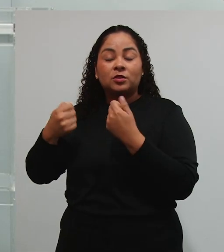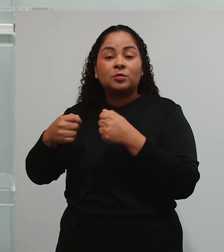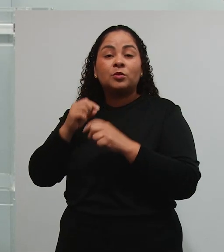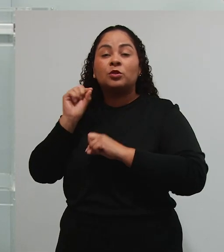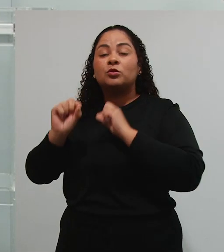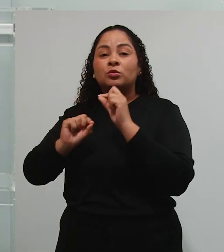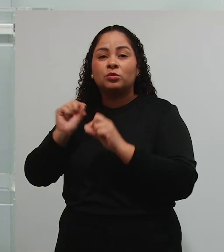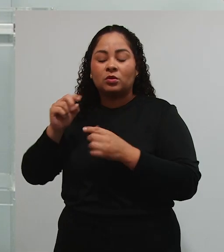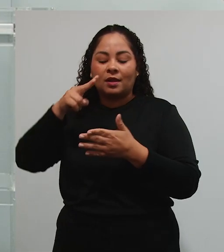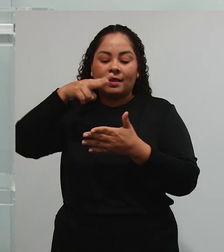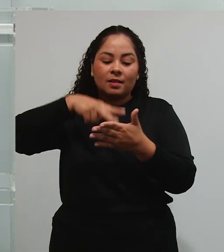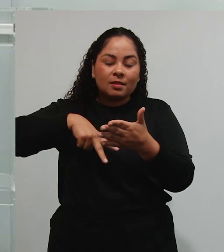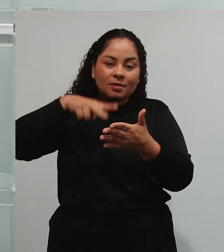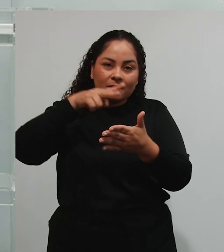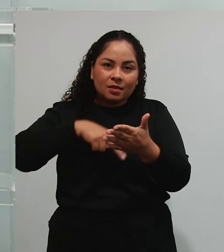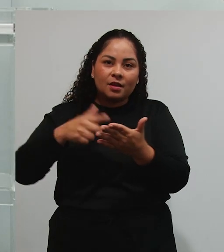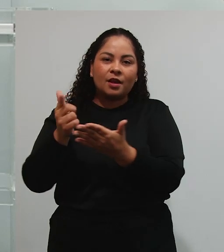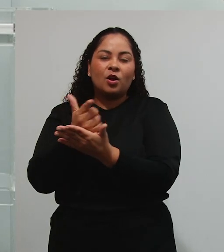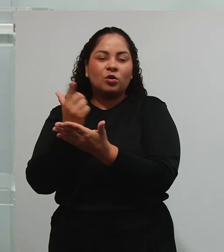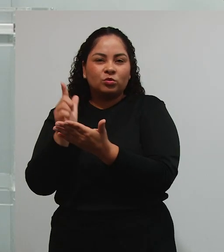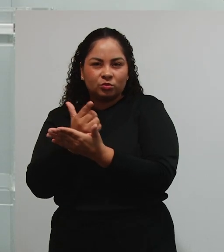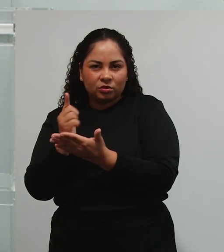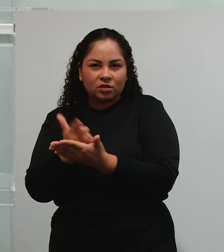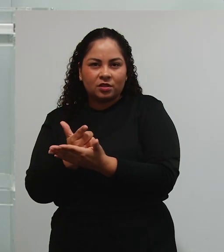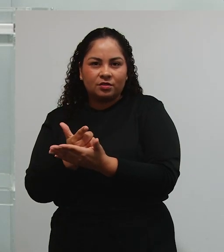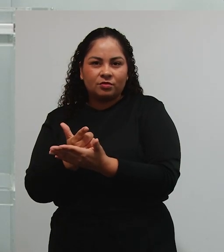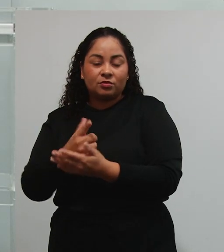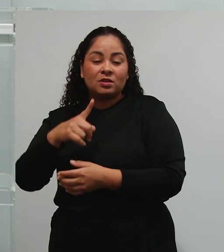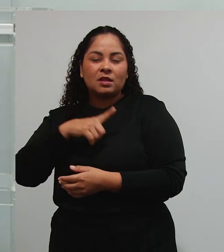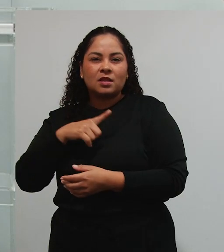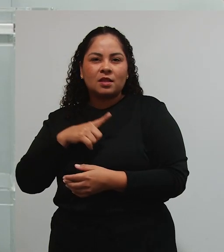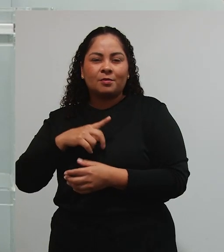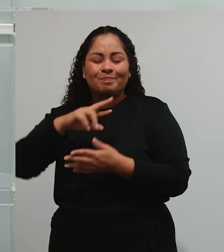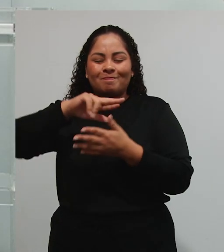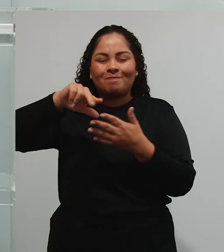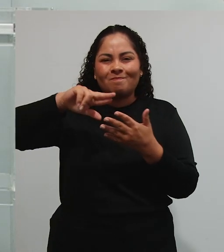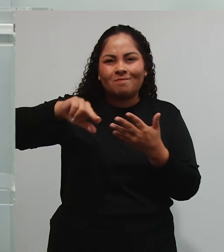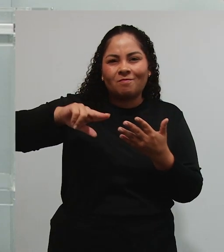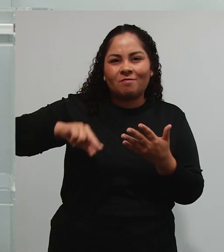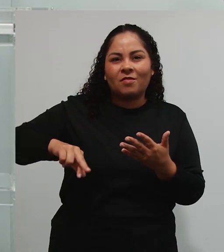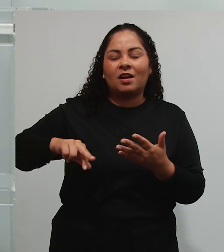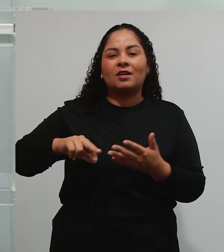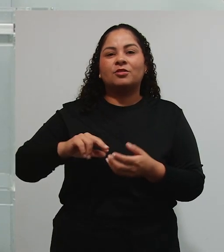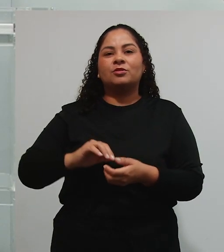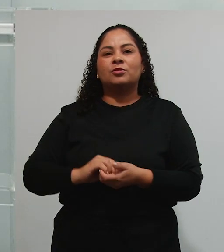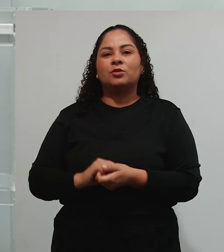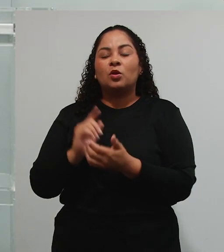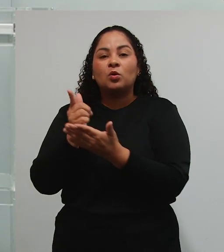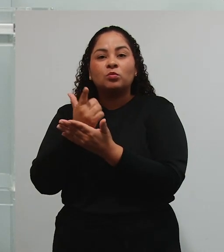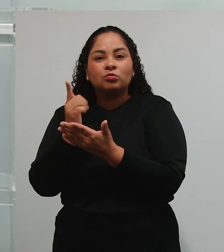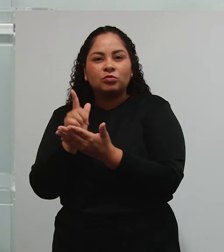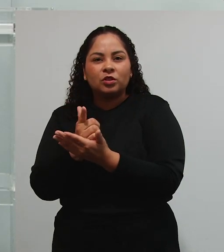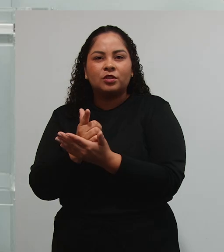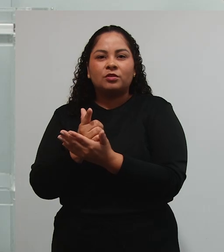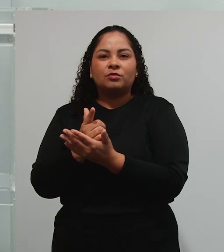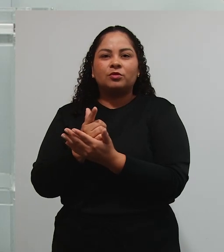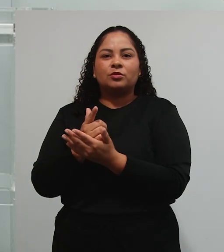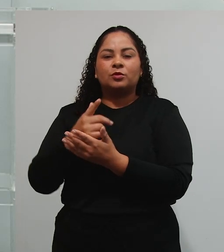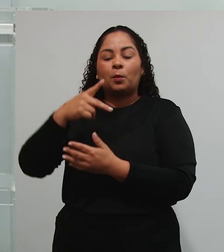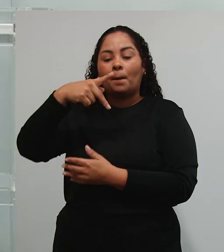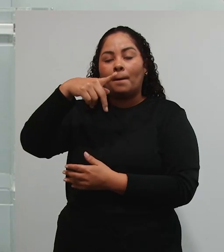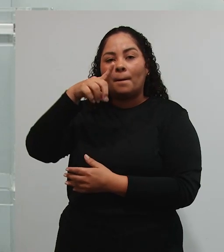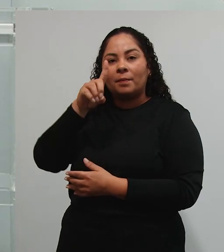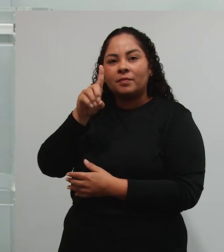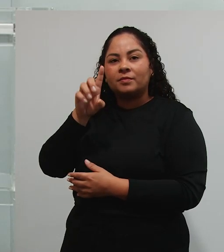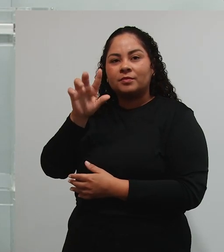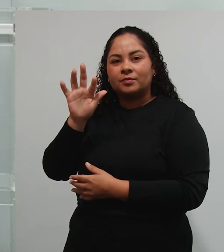observe o capítulo do João Mata, são aproximadamente 20, quase 30 páginas só sobre a